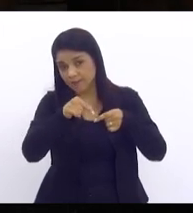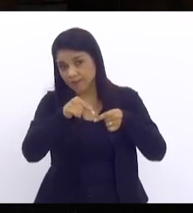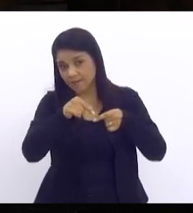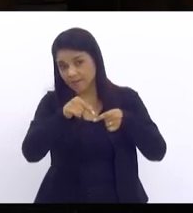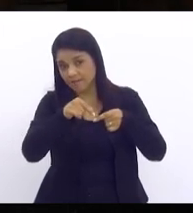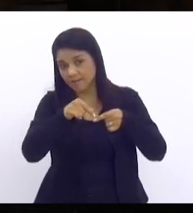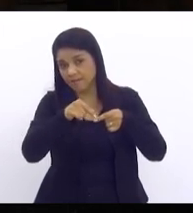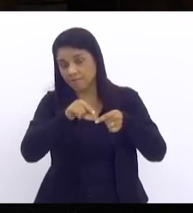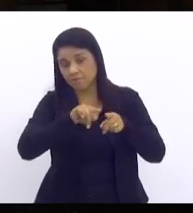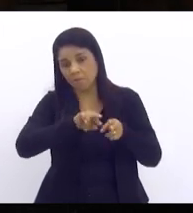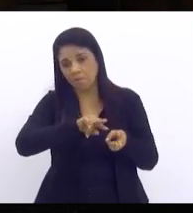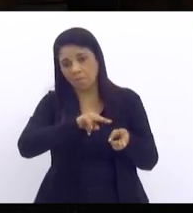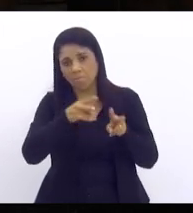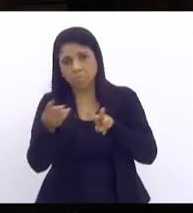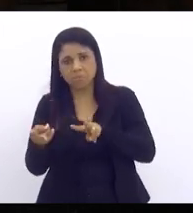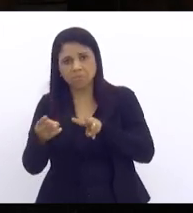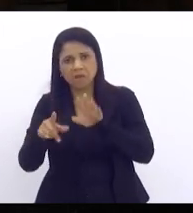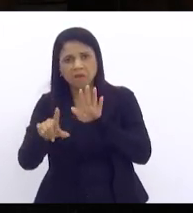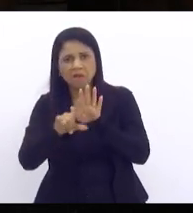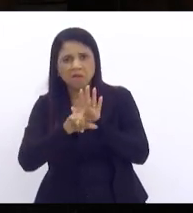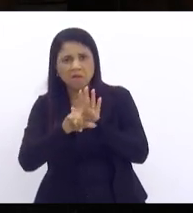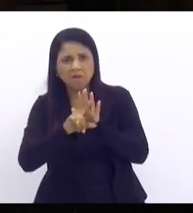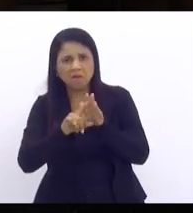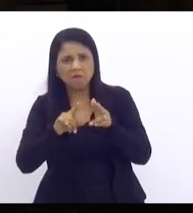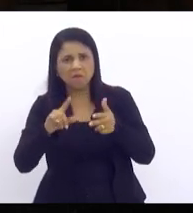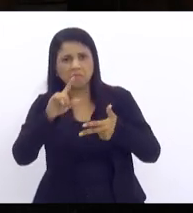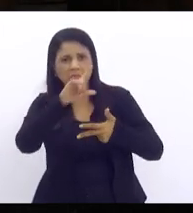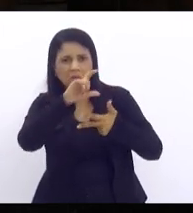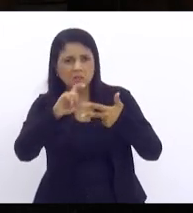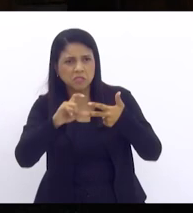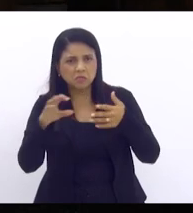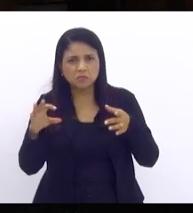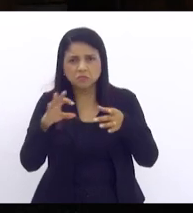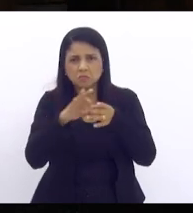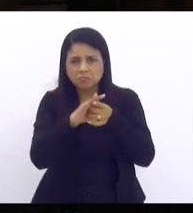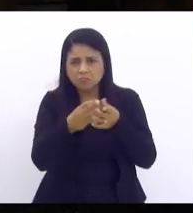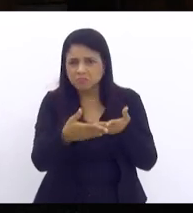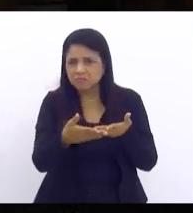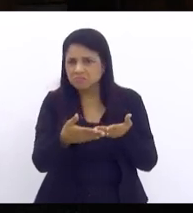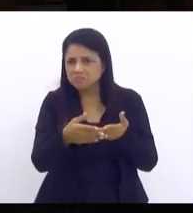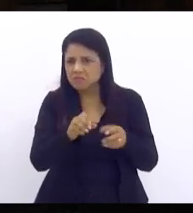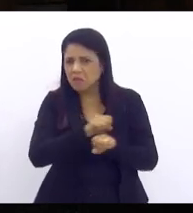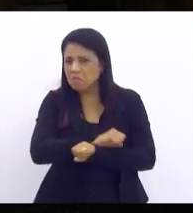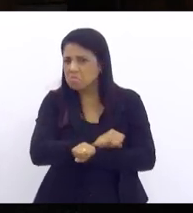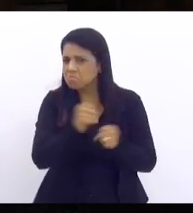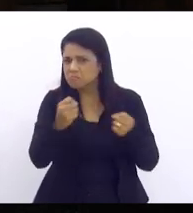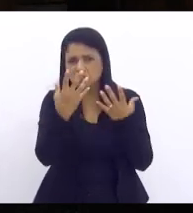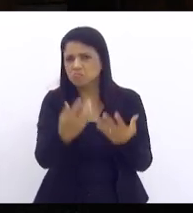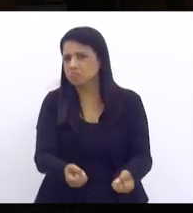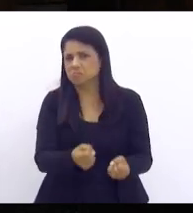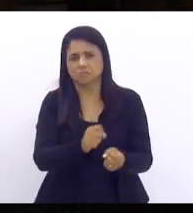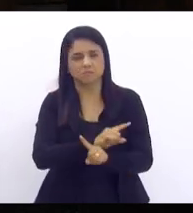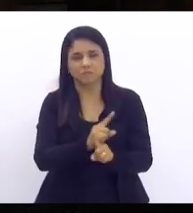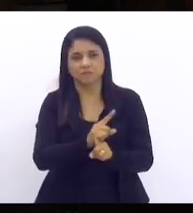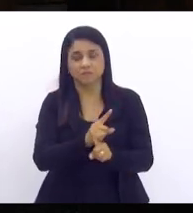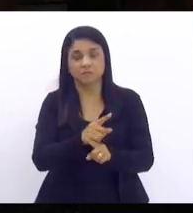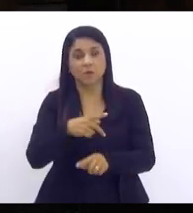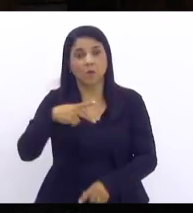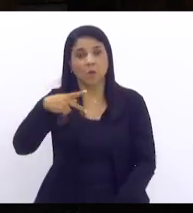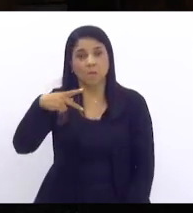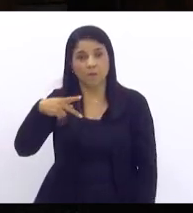legislar e quer até participar do Executivo. Isso é uma das coisas inadmissíveis. Quando o